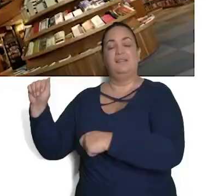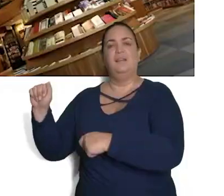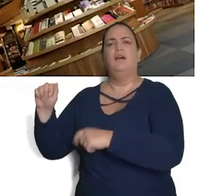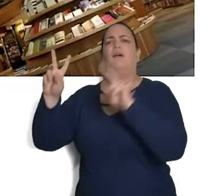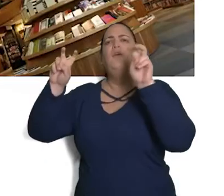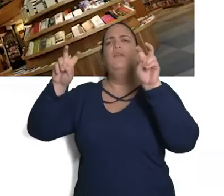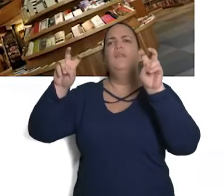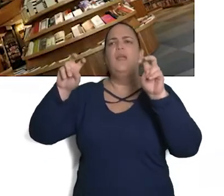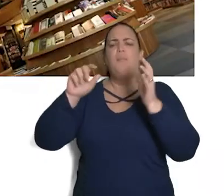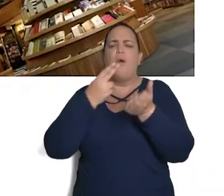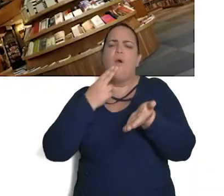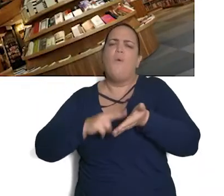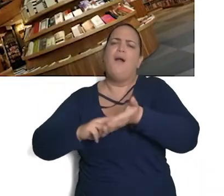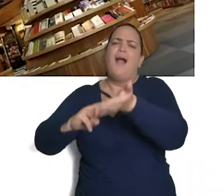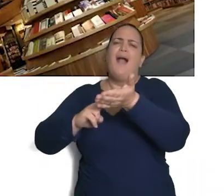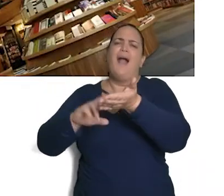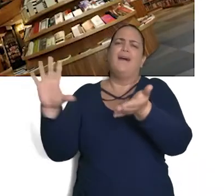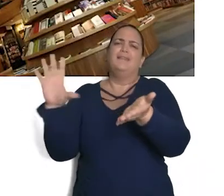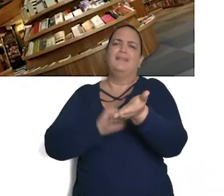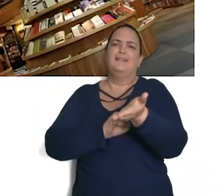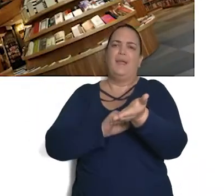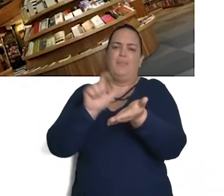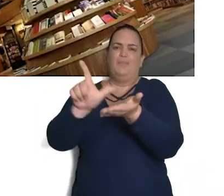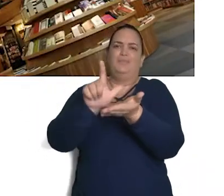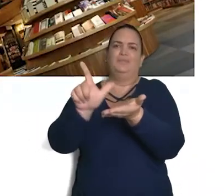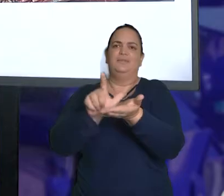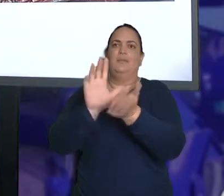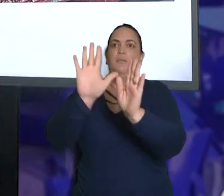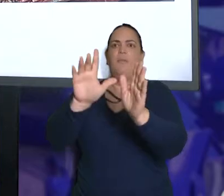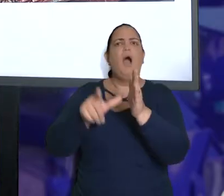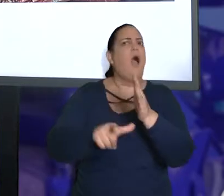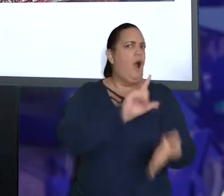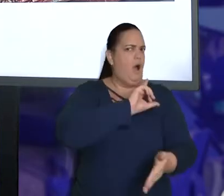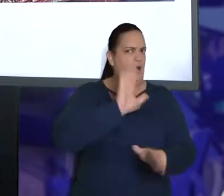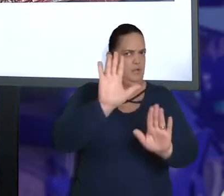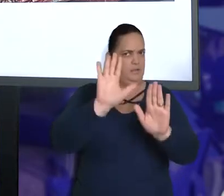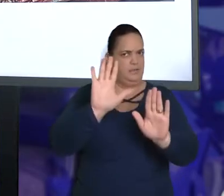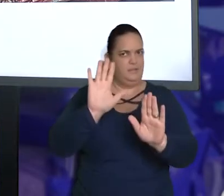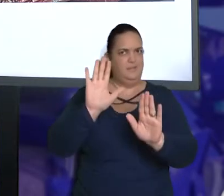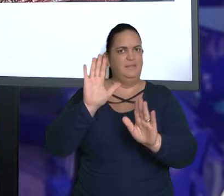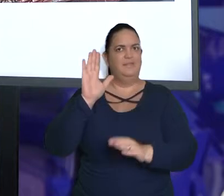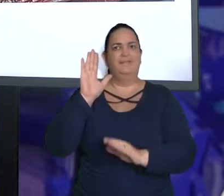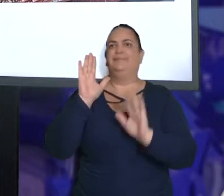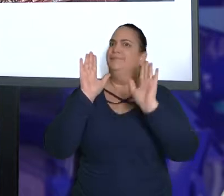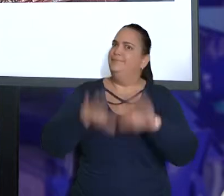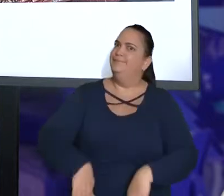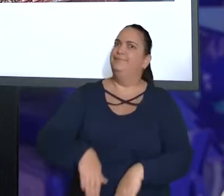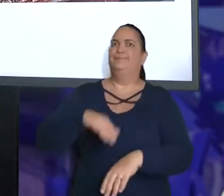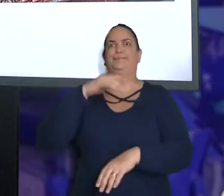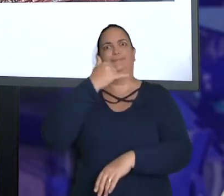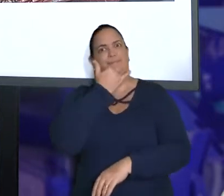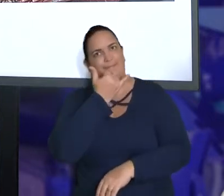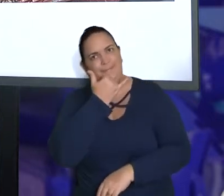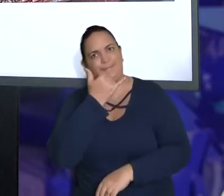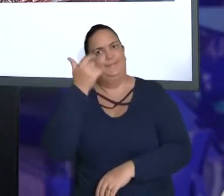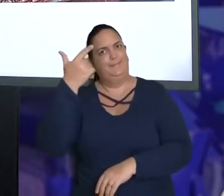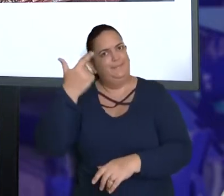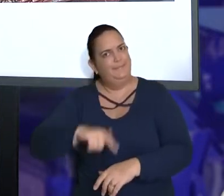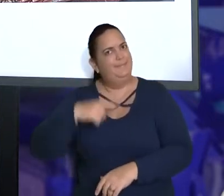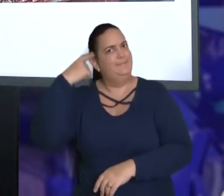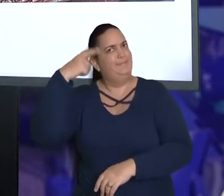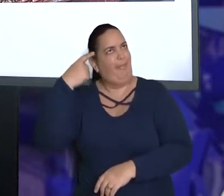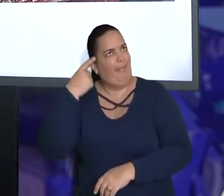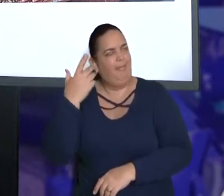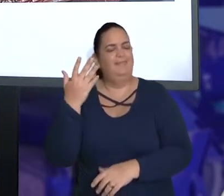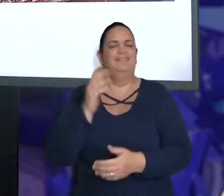Livros. Mas antes, eu preciso que vocês contextualizem... novamente, seu professor enlouquecendo. Vamos